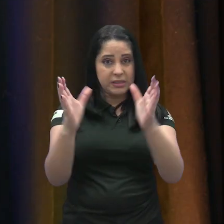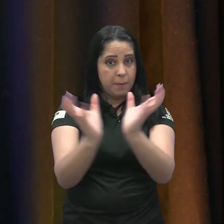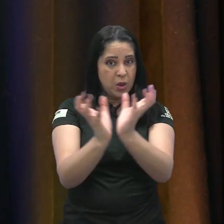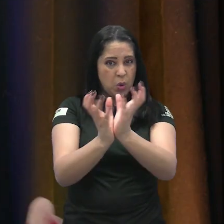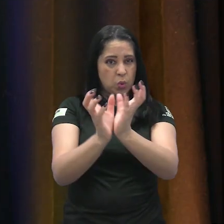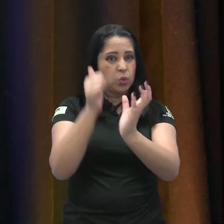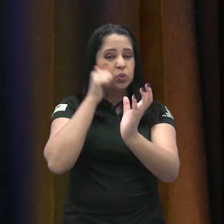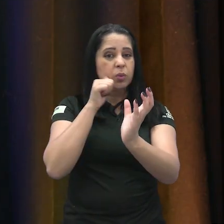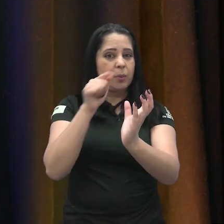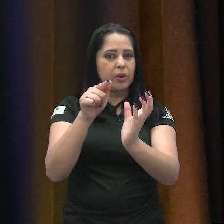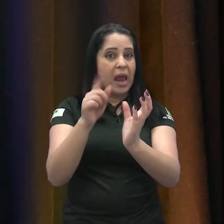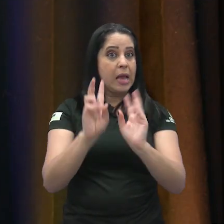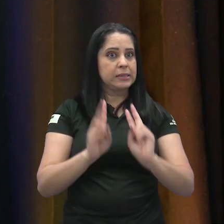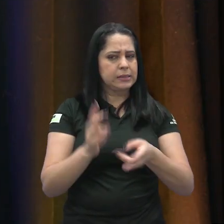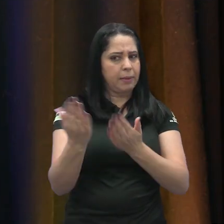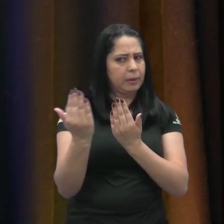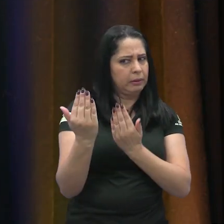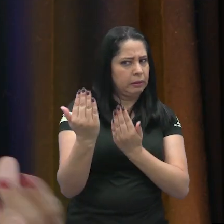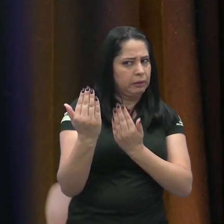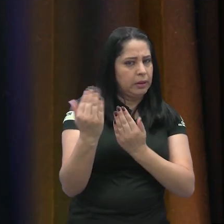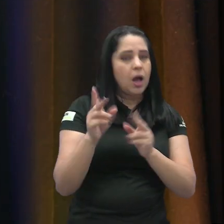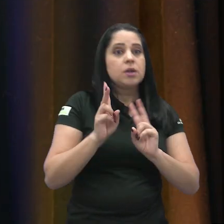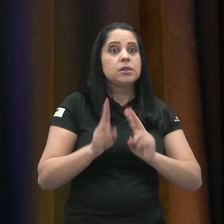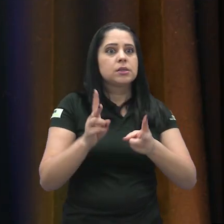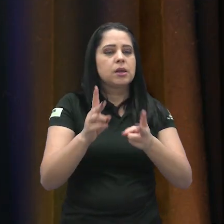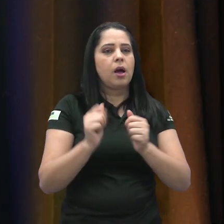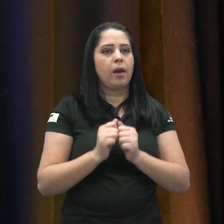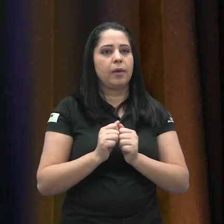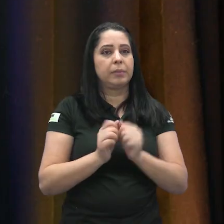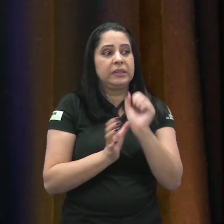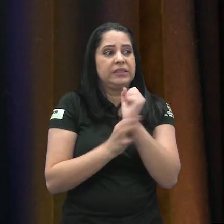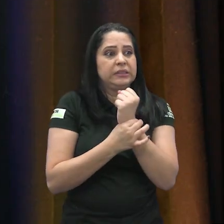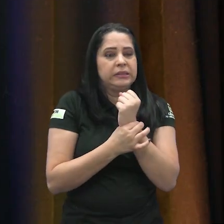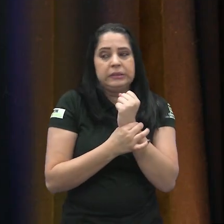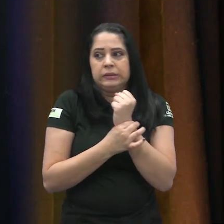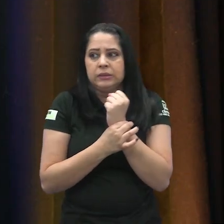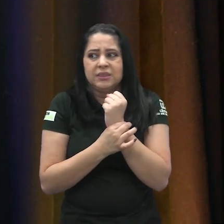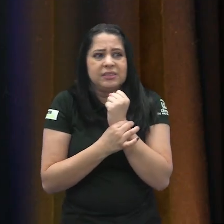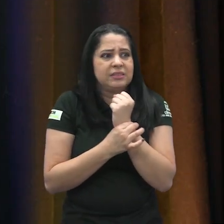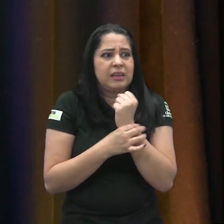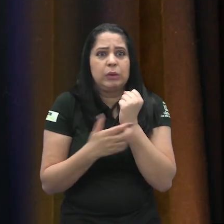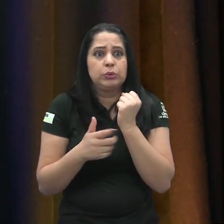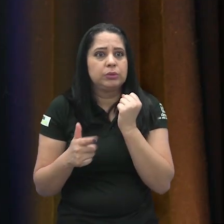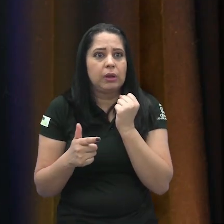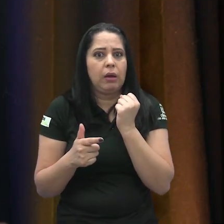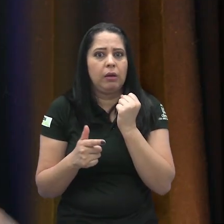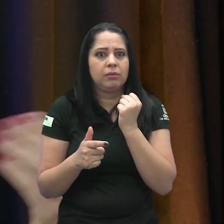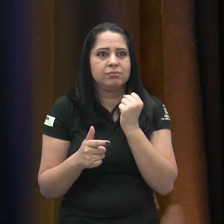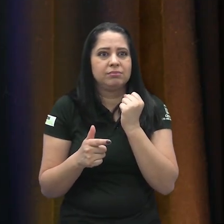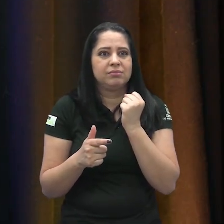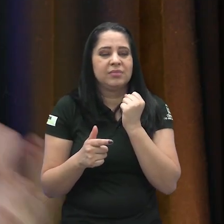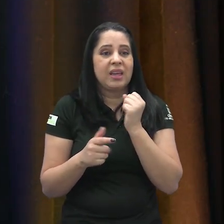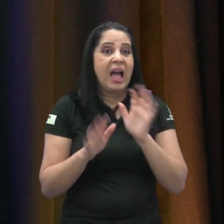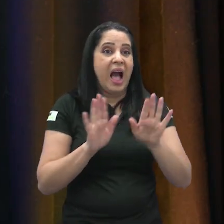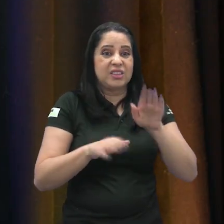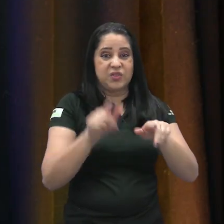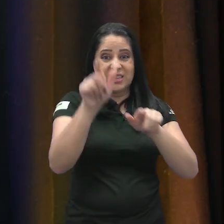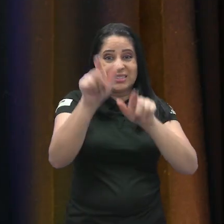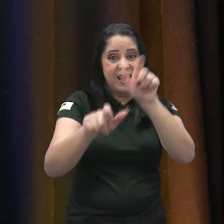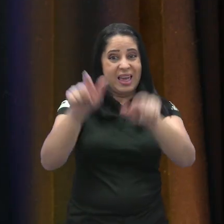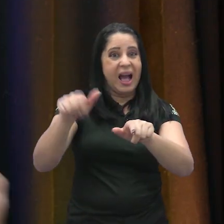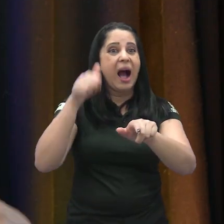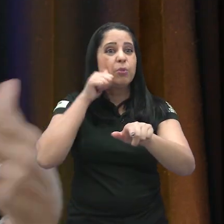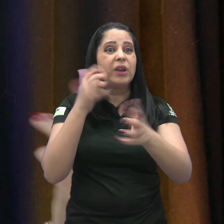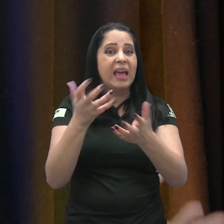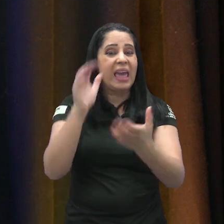uma dificuldade em confiar, muita culpa envolvida, muita insegurança. Então, muitas vezes elas querem construir família e não sabem